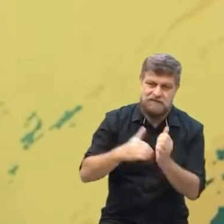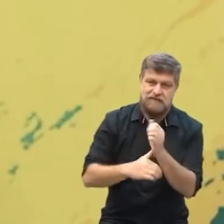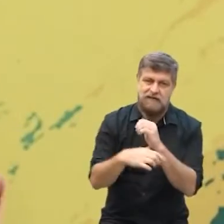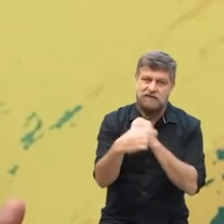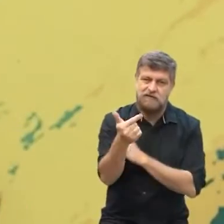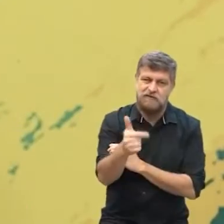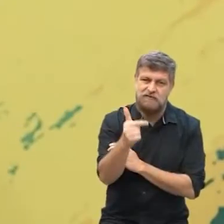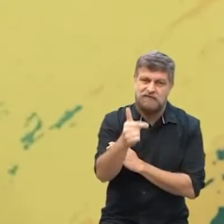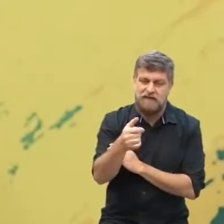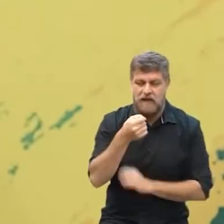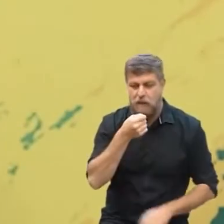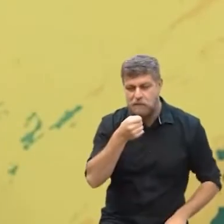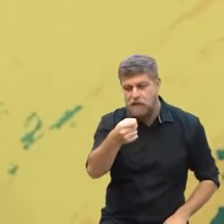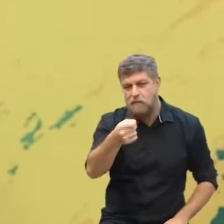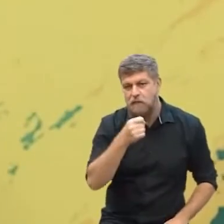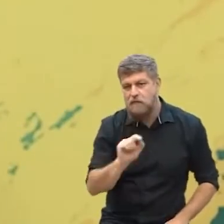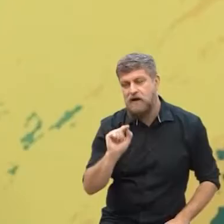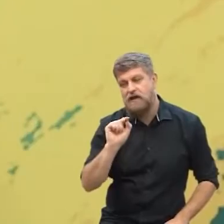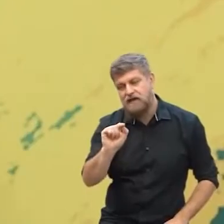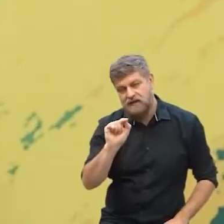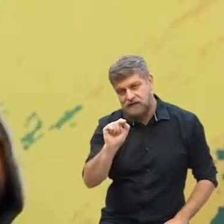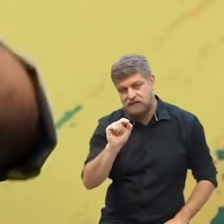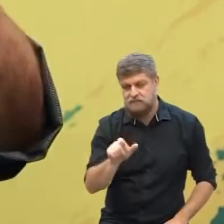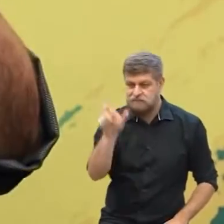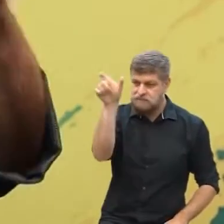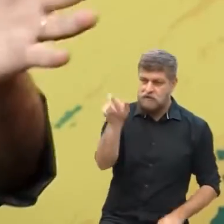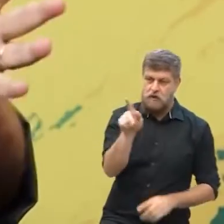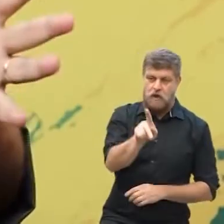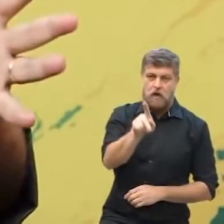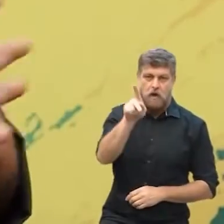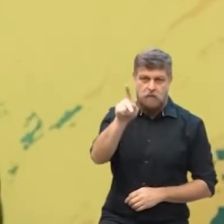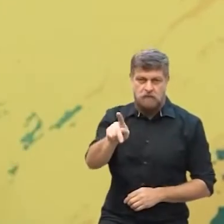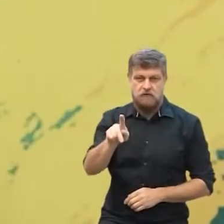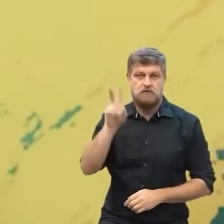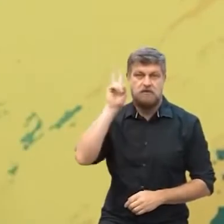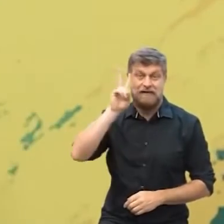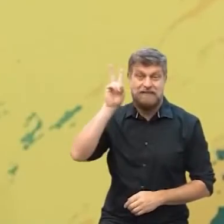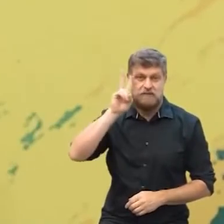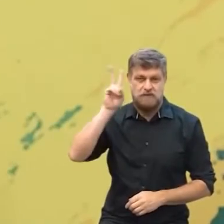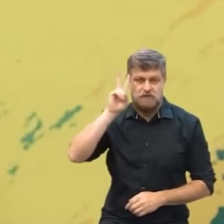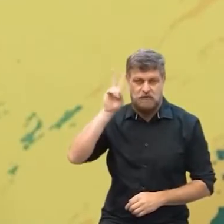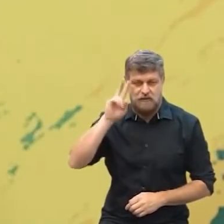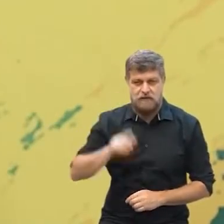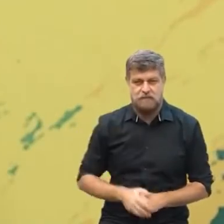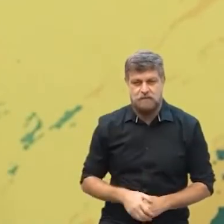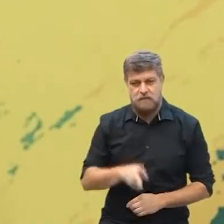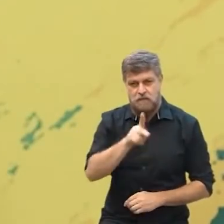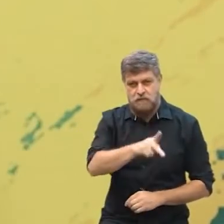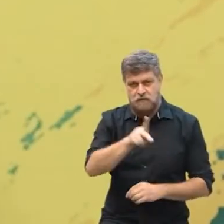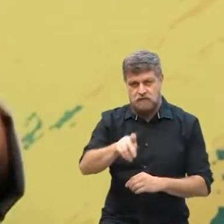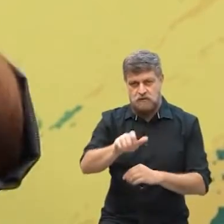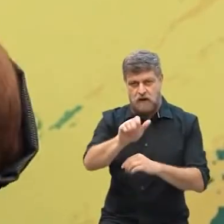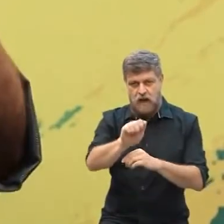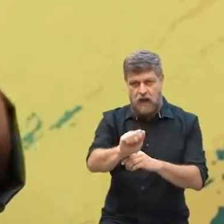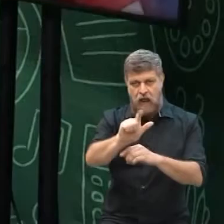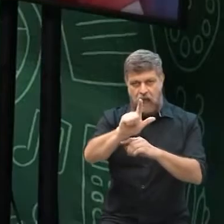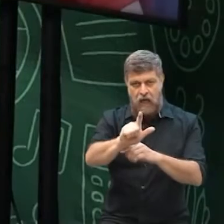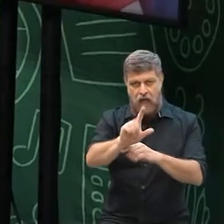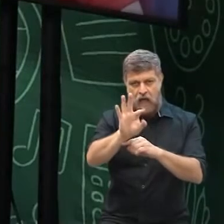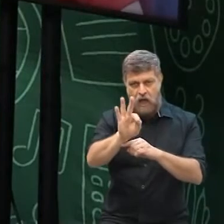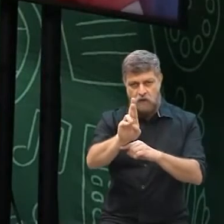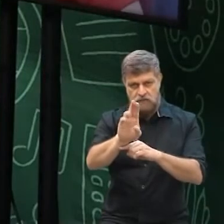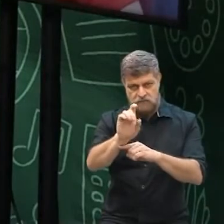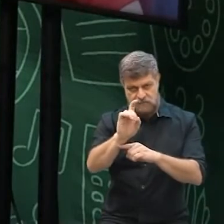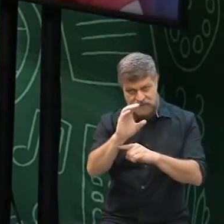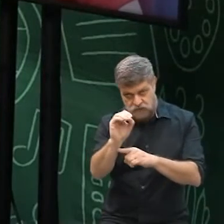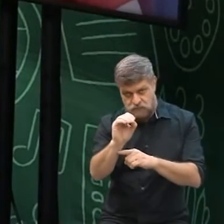nisso. Hoje o nosso entrevistado, não poderia ser diferente, é um professor de História, o professor Alfredo Neto. Professor Neto,